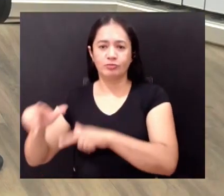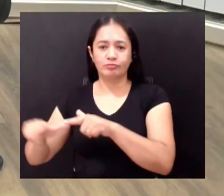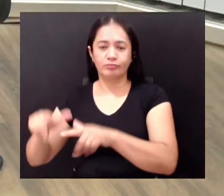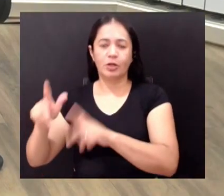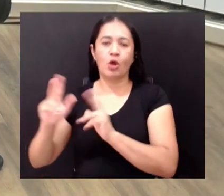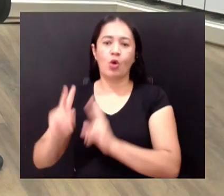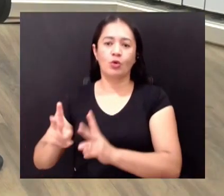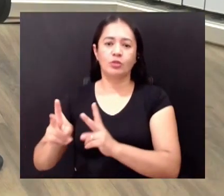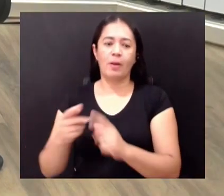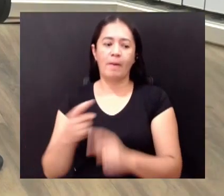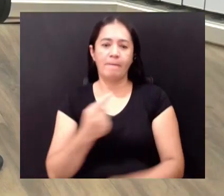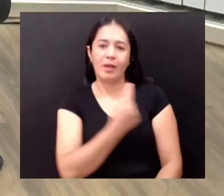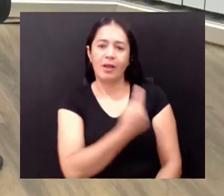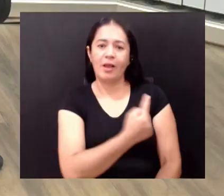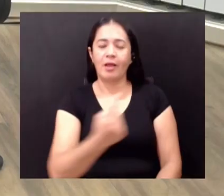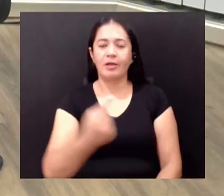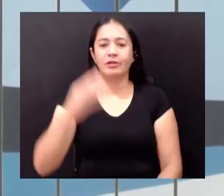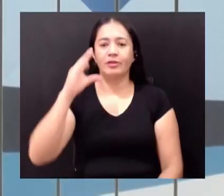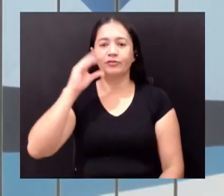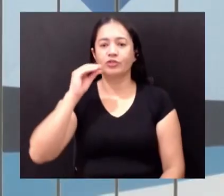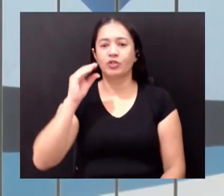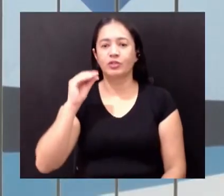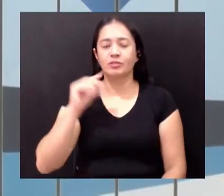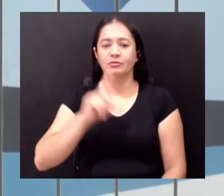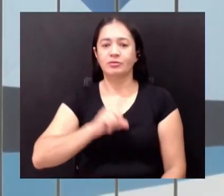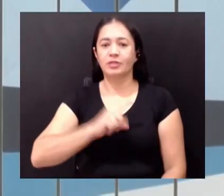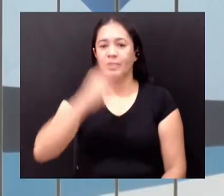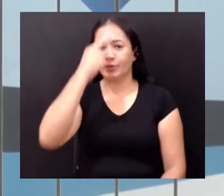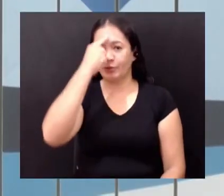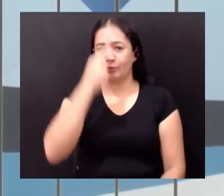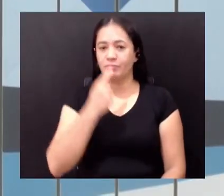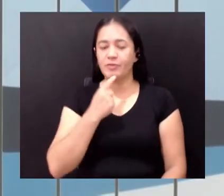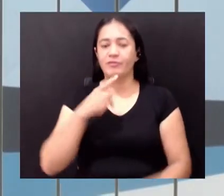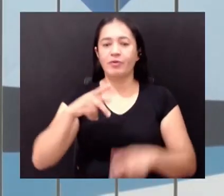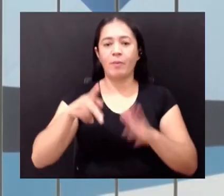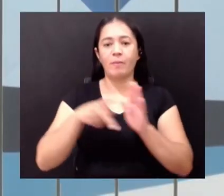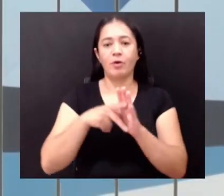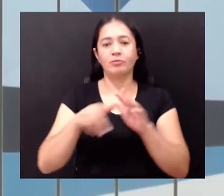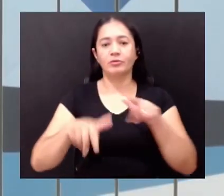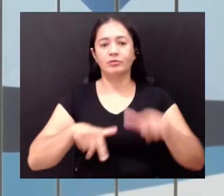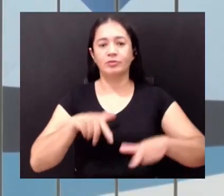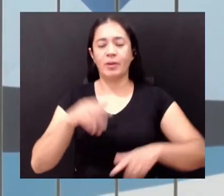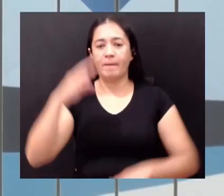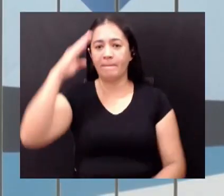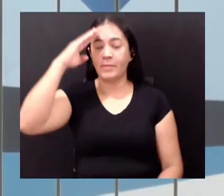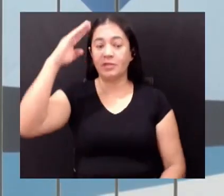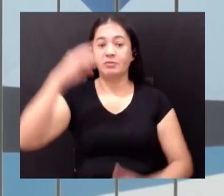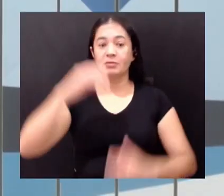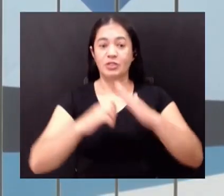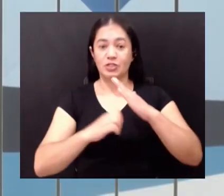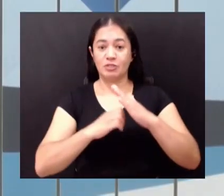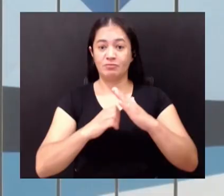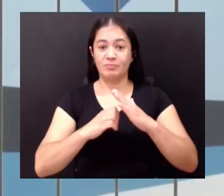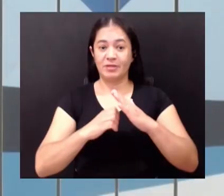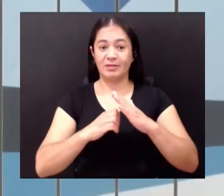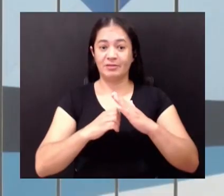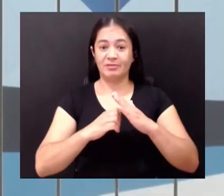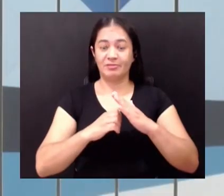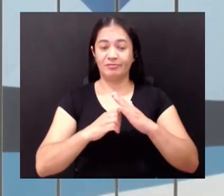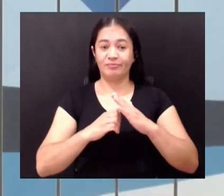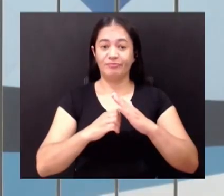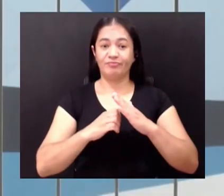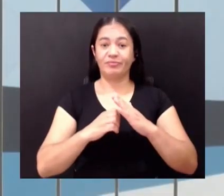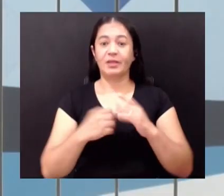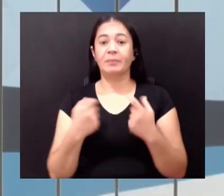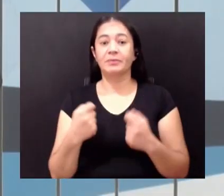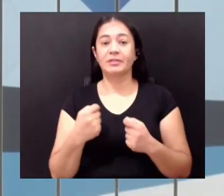trabalho. Sim, exatamente. Especialmente enquanto a gente tem empresas adotando modelos de trabalhos diferentes, existem as atrações, né? Por